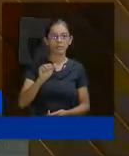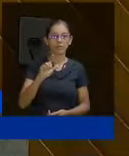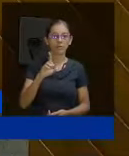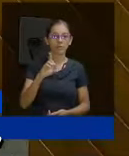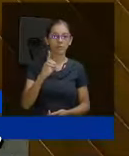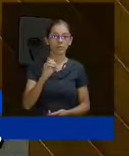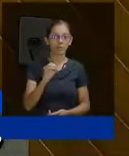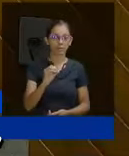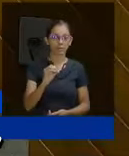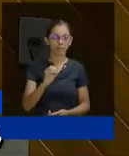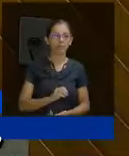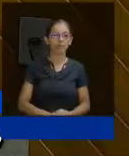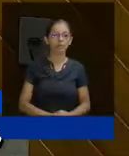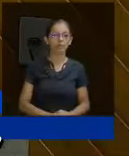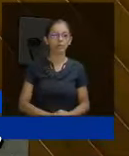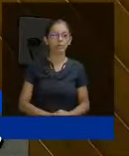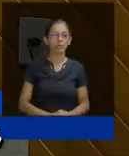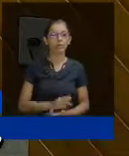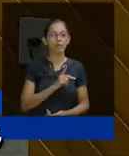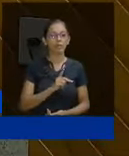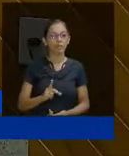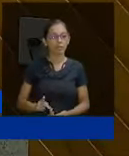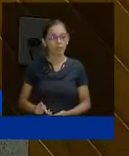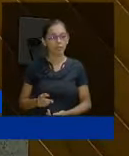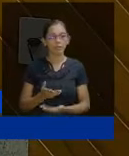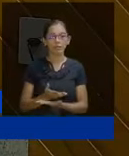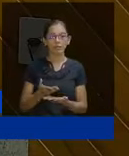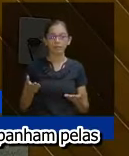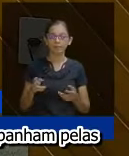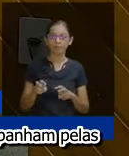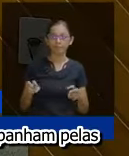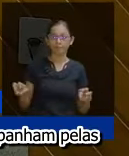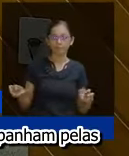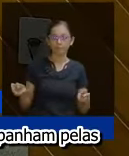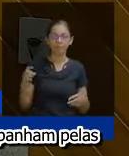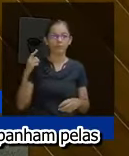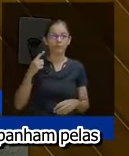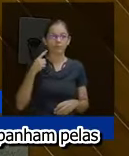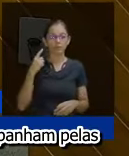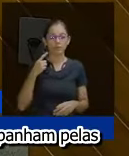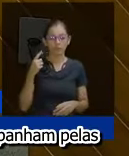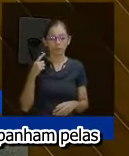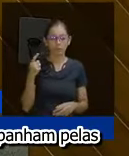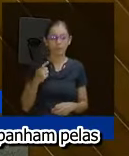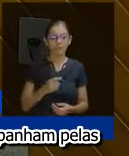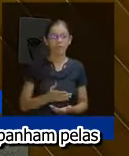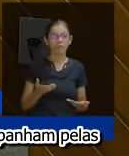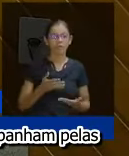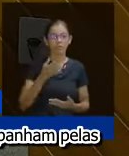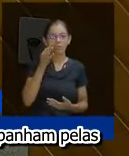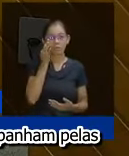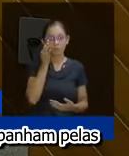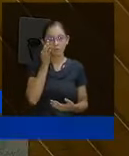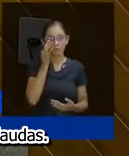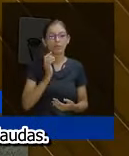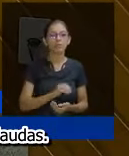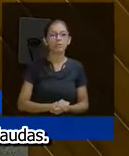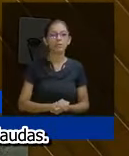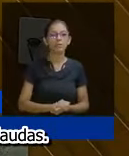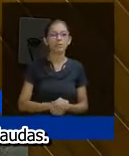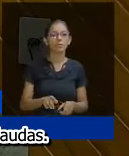Presidente, eminentes pares, doutora Procuradora Regional, advogados, todos presentes nessa sessão, os que nos acompanham pelas